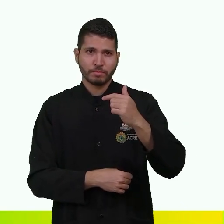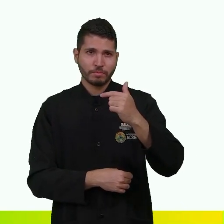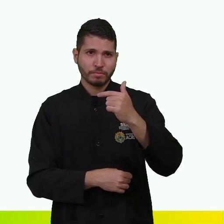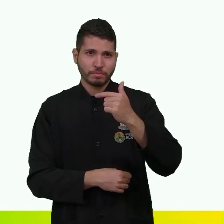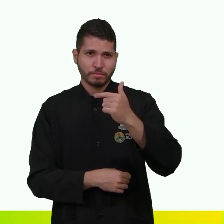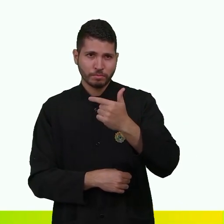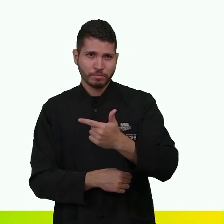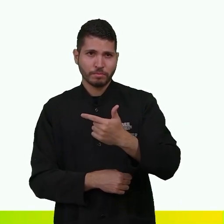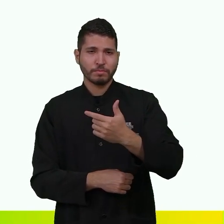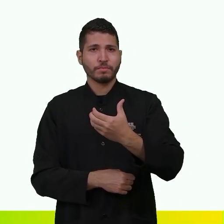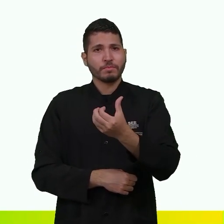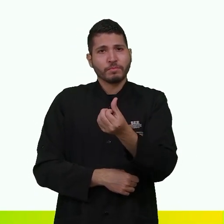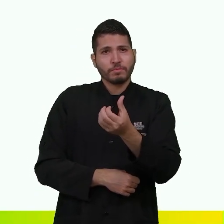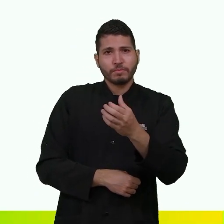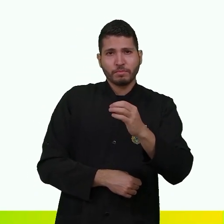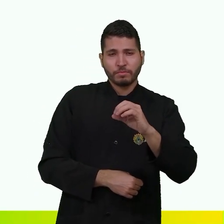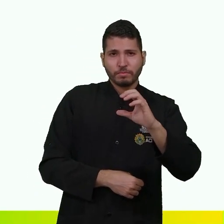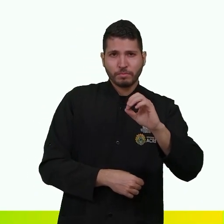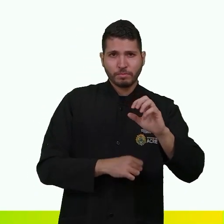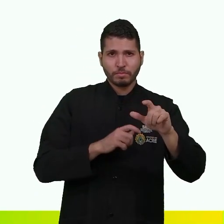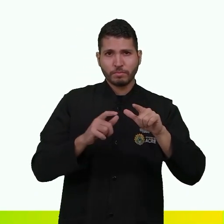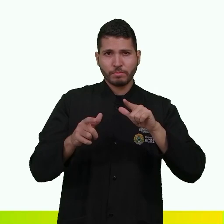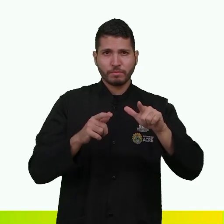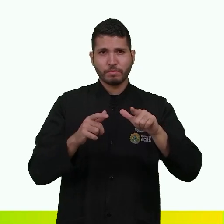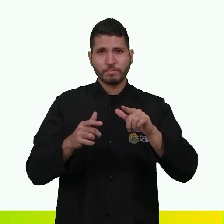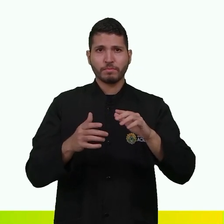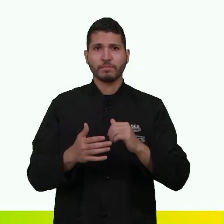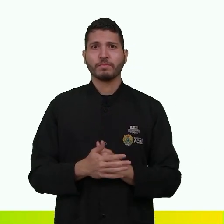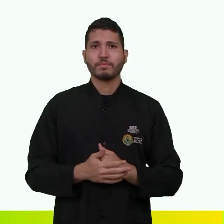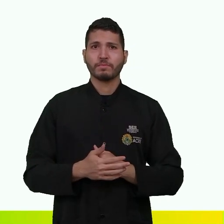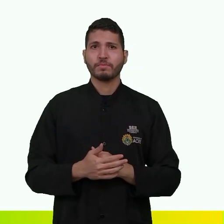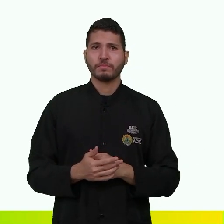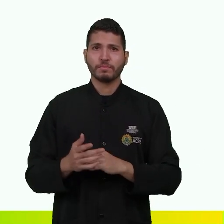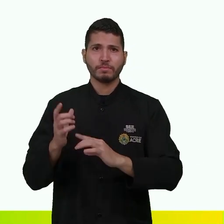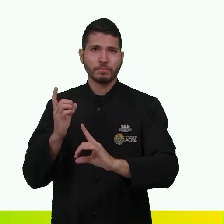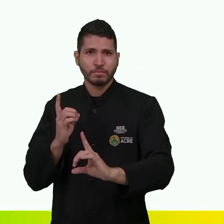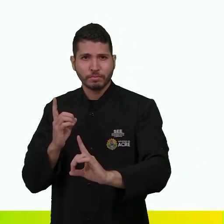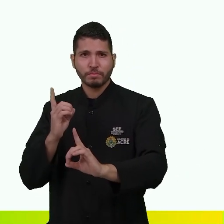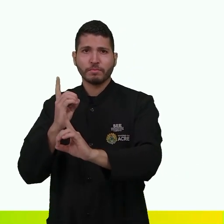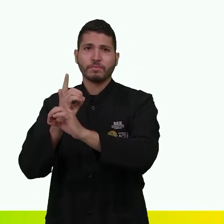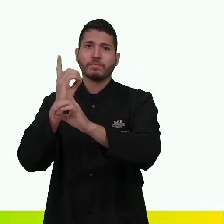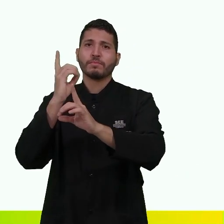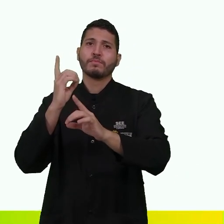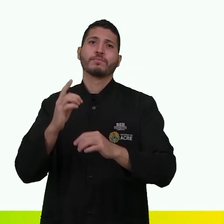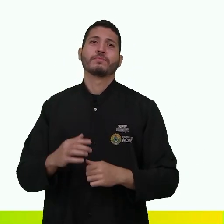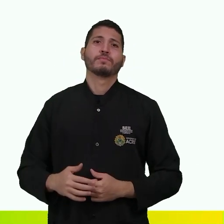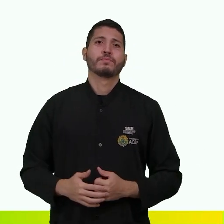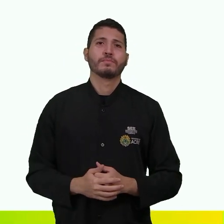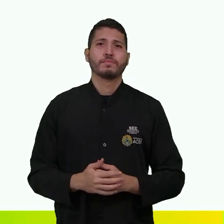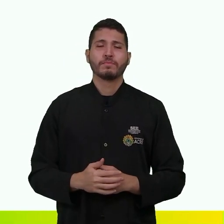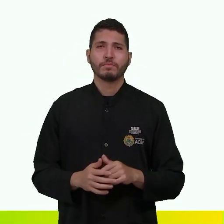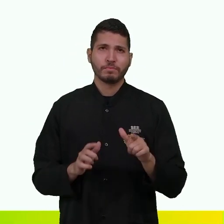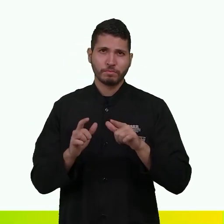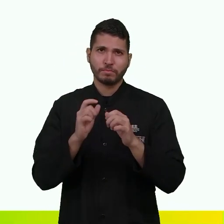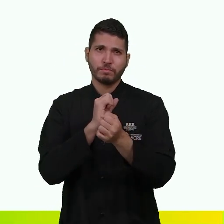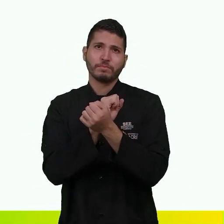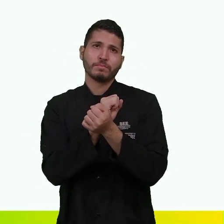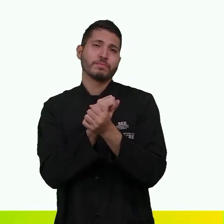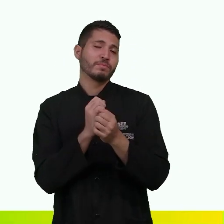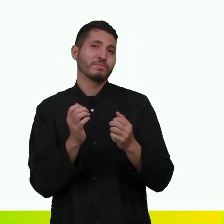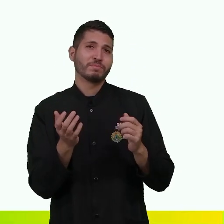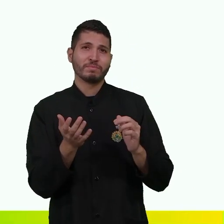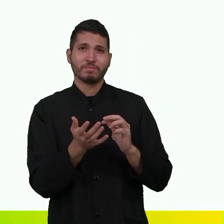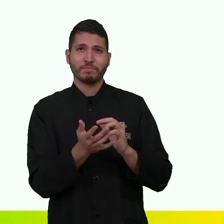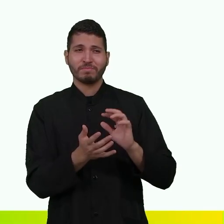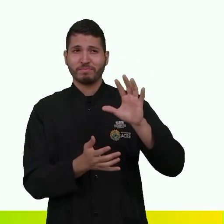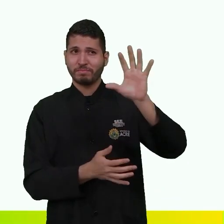2.600 trabalhadores foram resgatados de condições análogas à escravidão em diversas regiões do